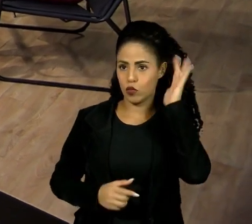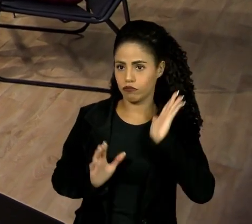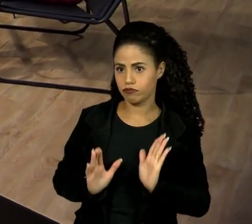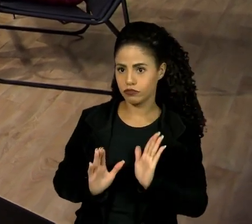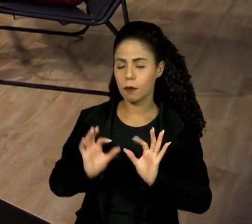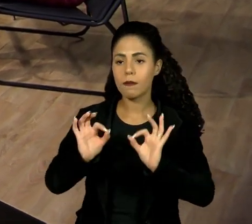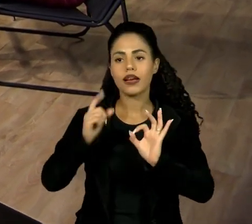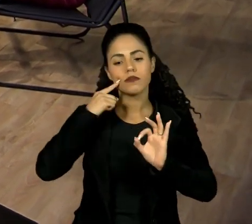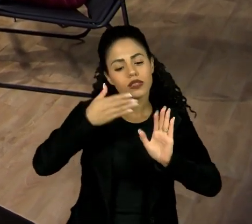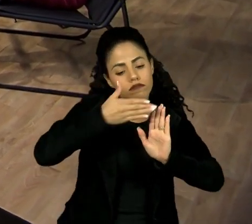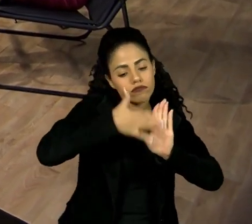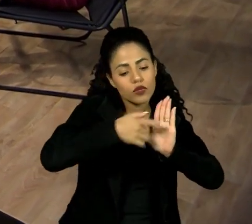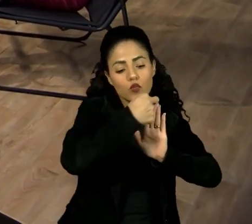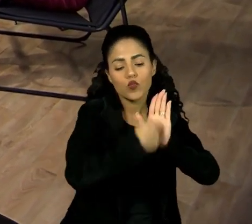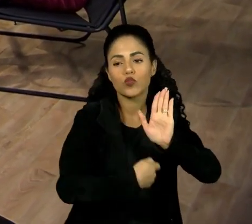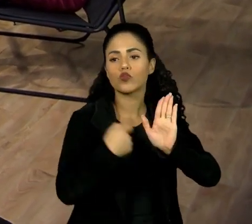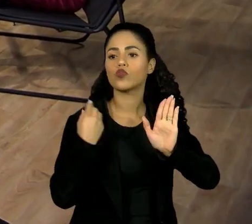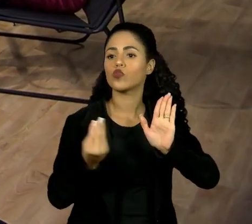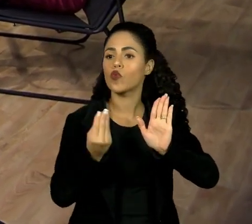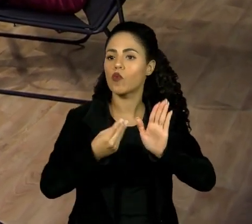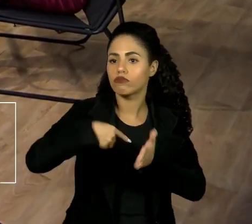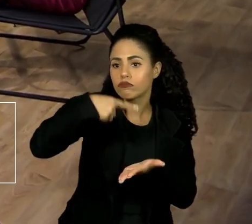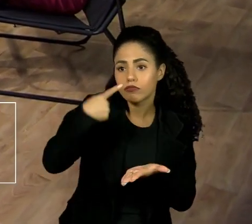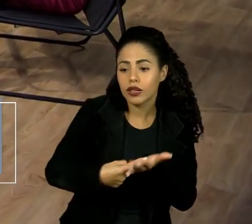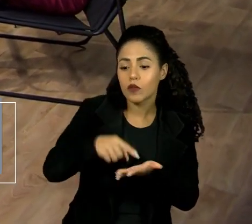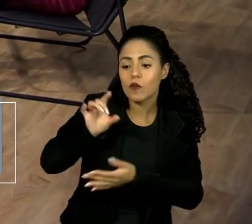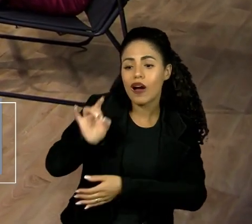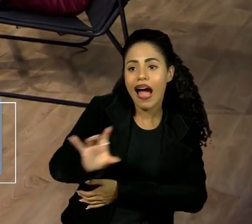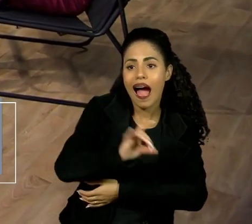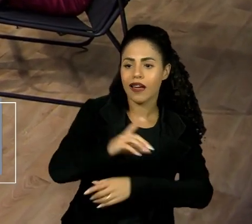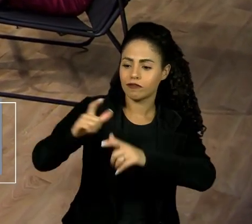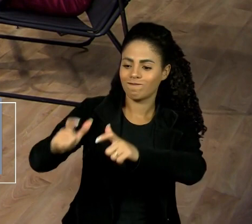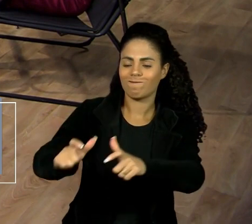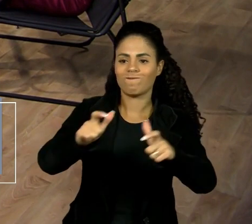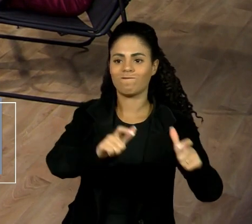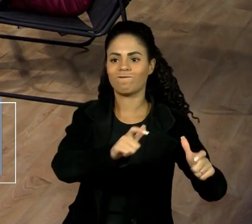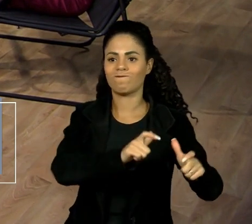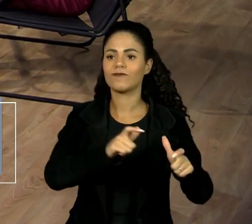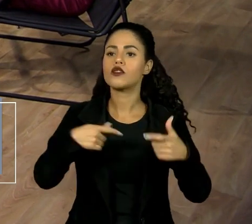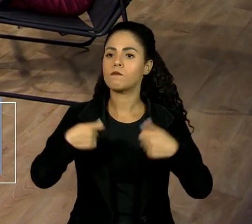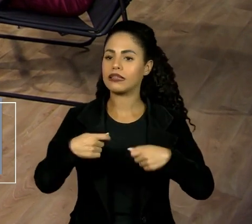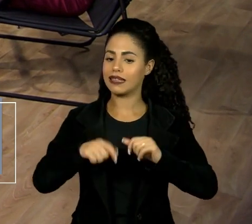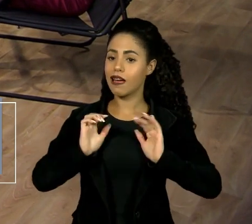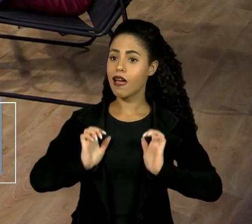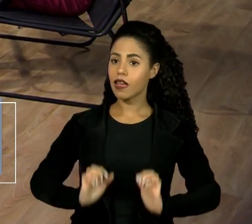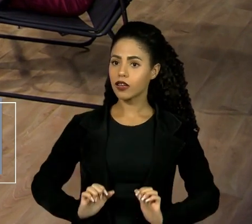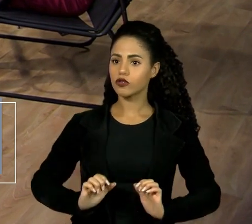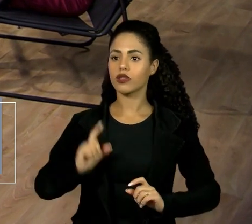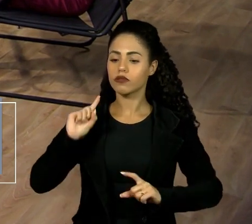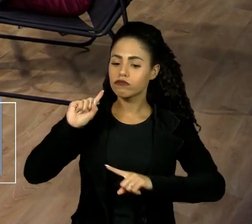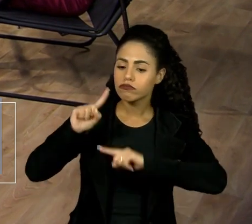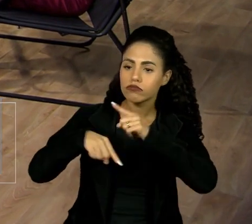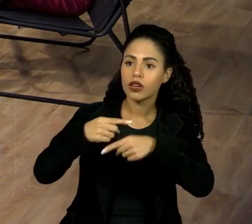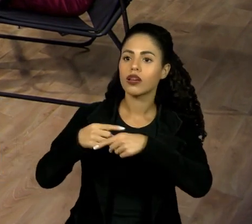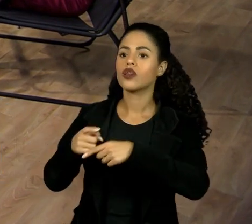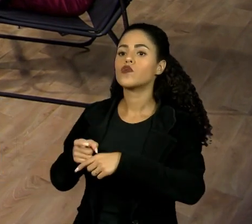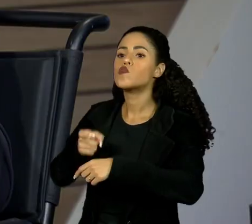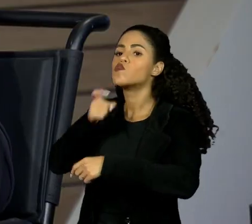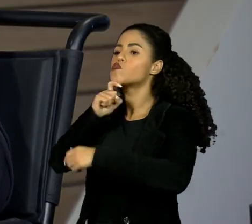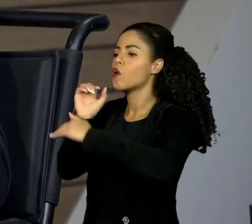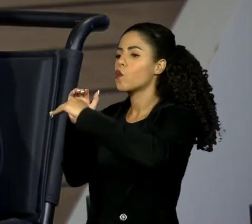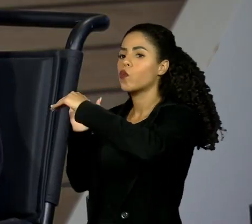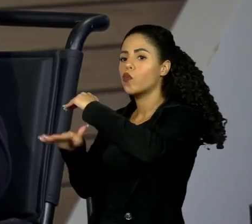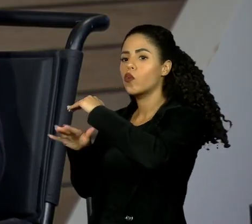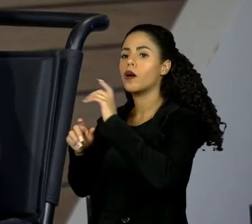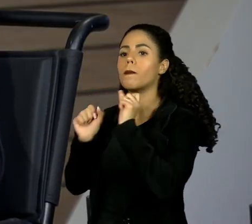última resolução, mas de acordo com cada clínica e que seja uma coisa bem coerente, depois de um tempo de congelamento, o